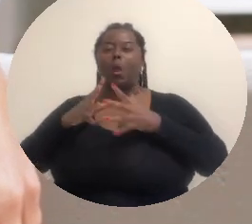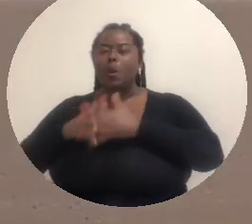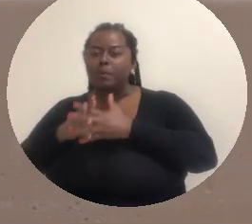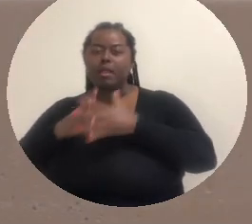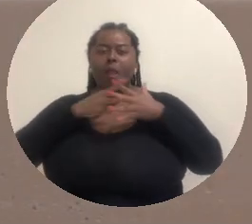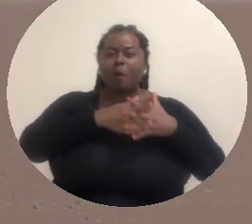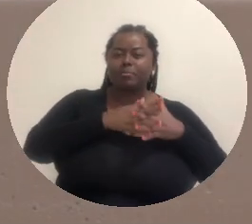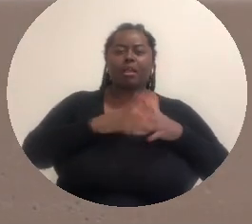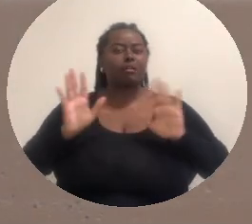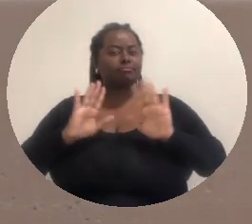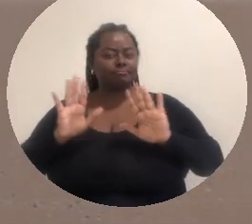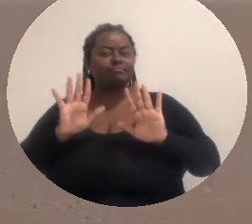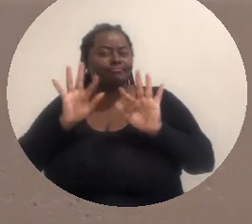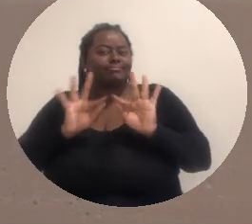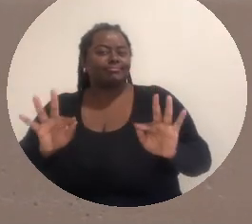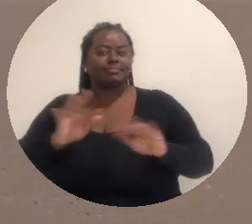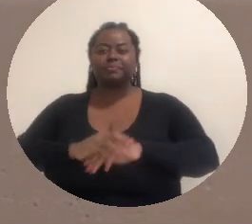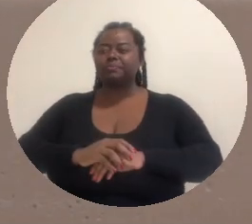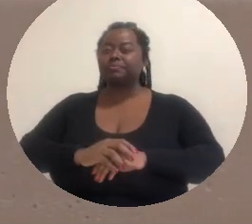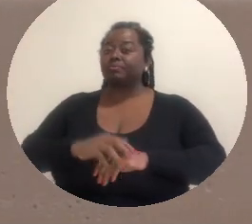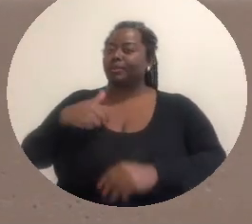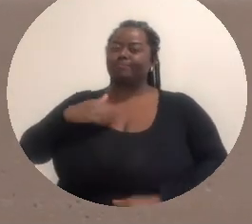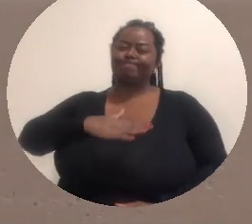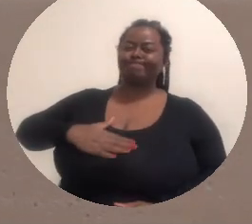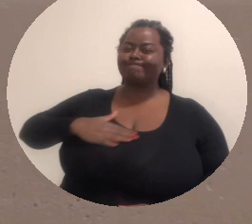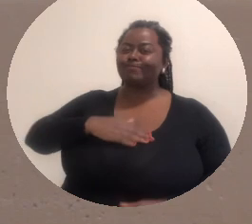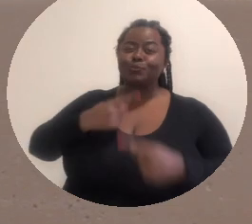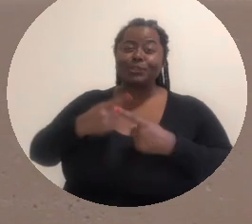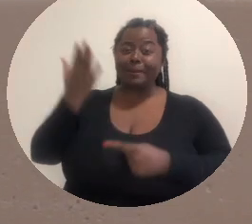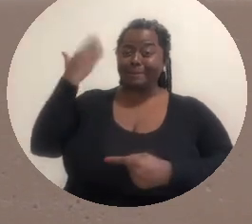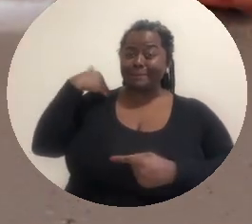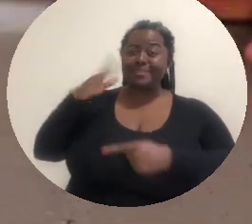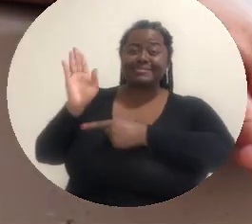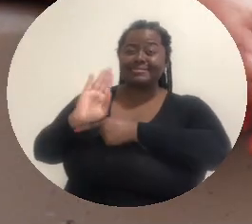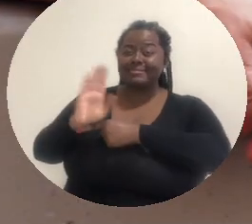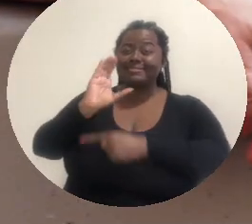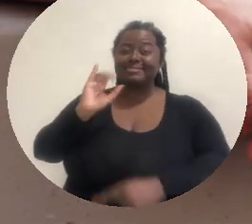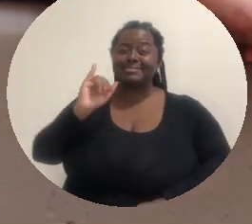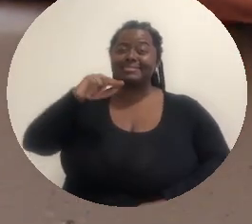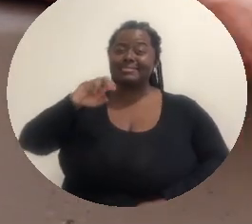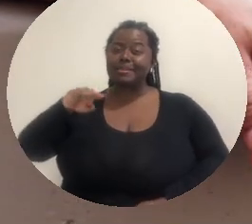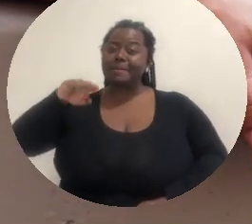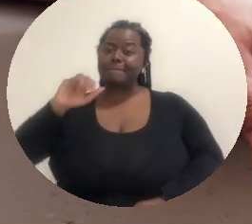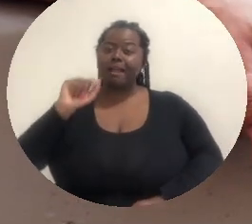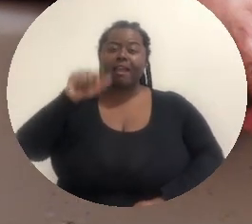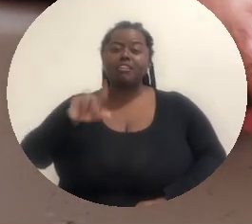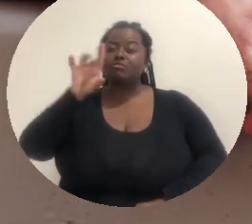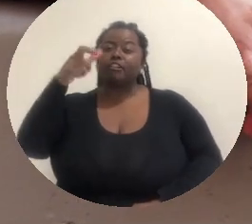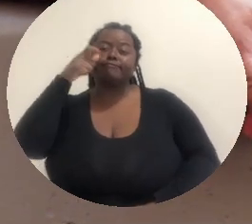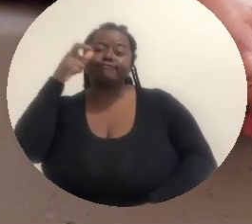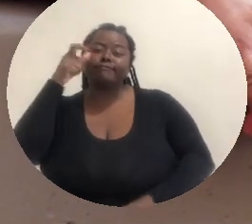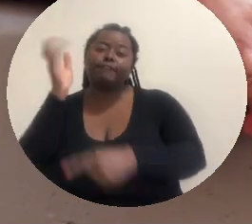fazer. Eu achei legal, porque eu conhecia cinema só de assistir filme, porque a minha ignorância era